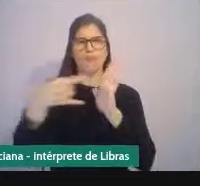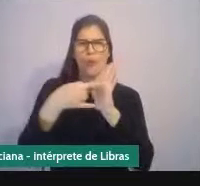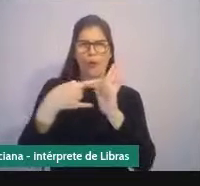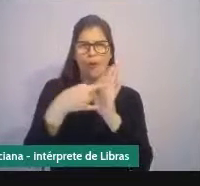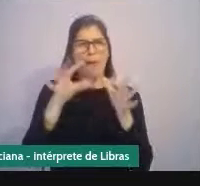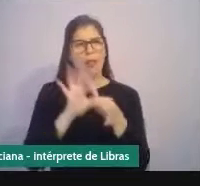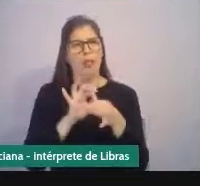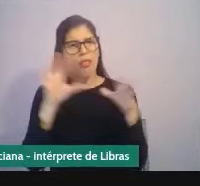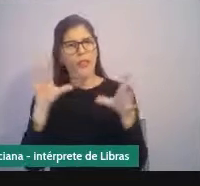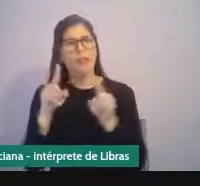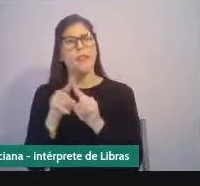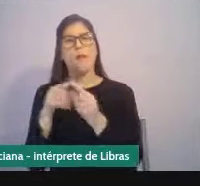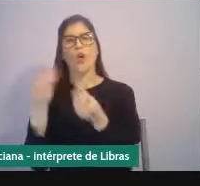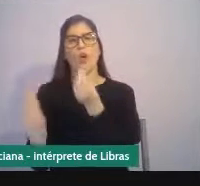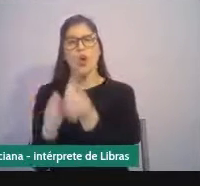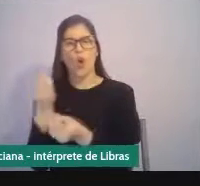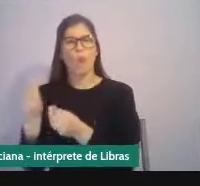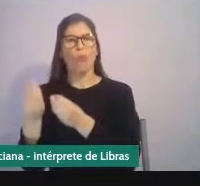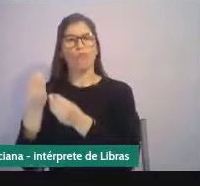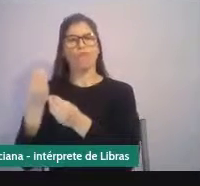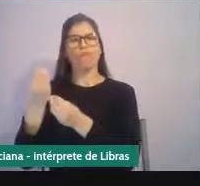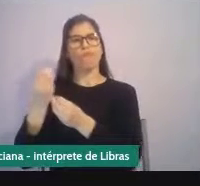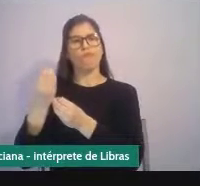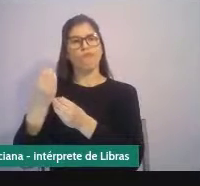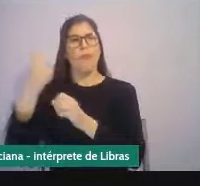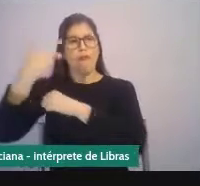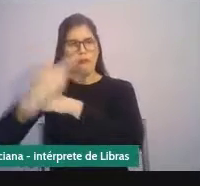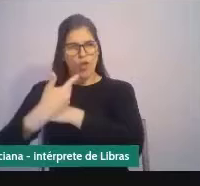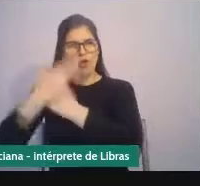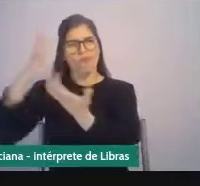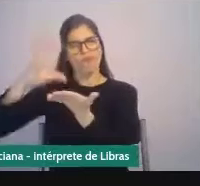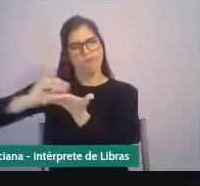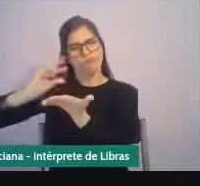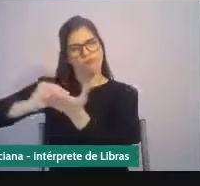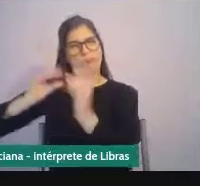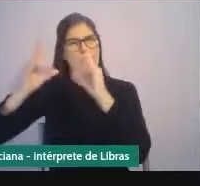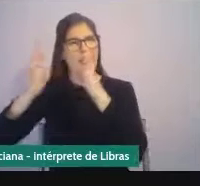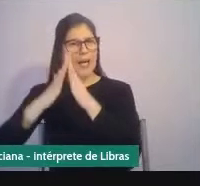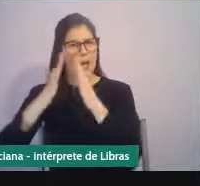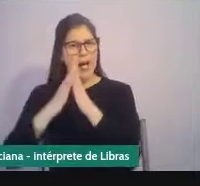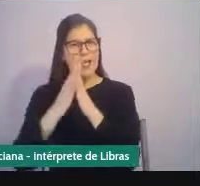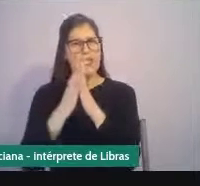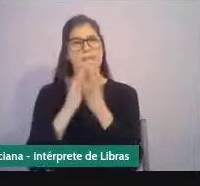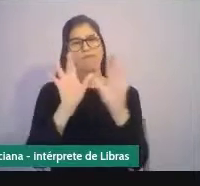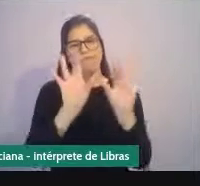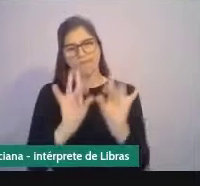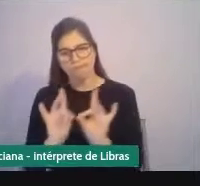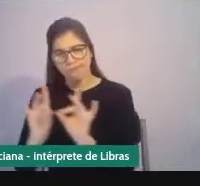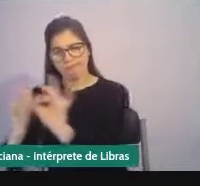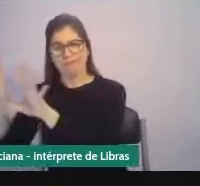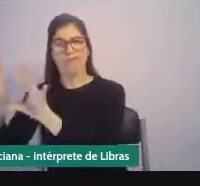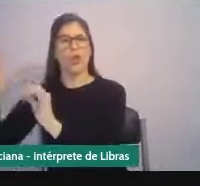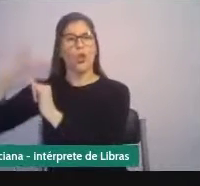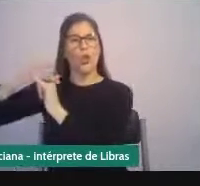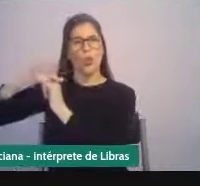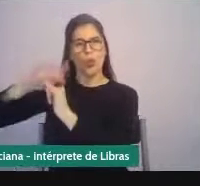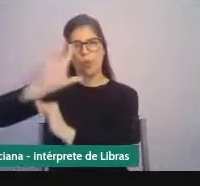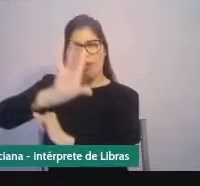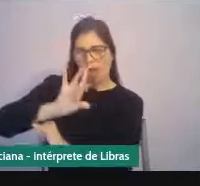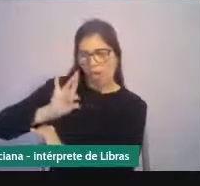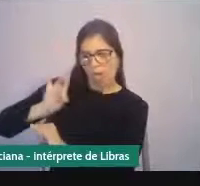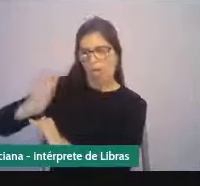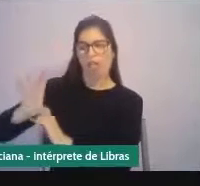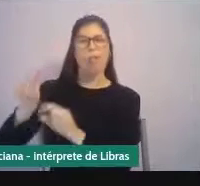gravar as videoaulas em casa, como disponibilizar em canais do YouTube. Foi uma troca interessante, uma excelente